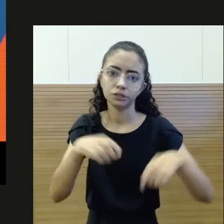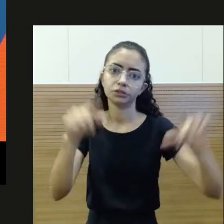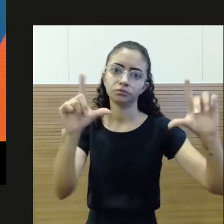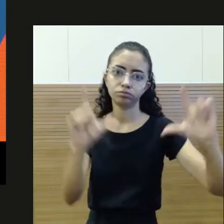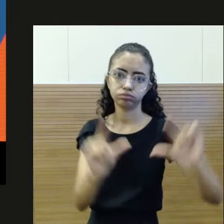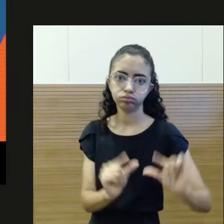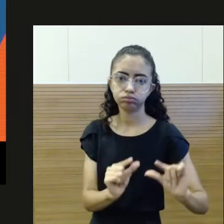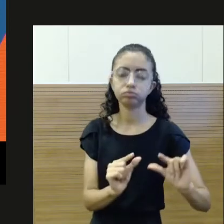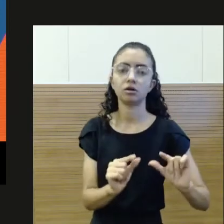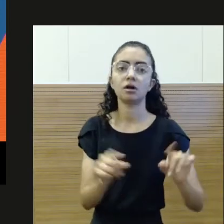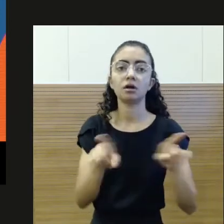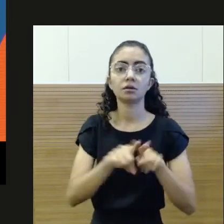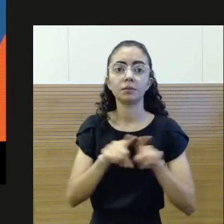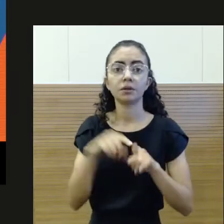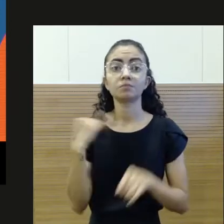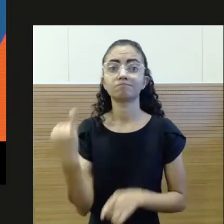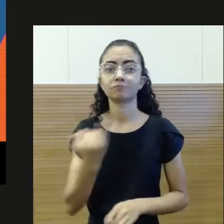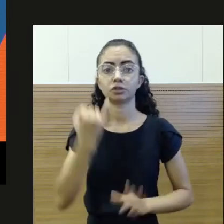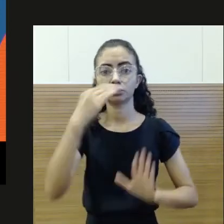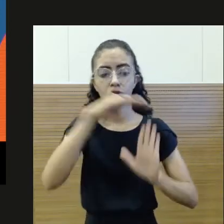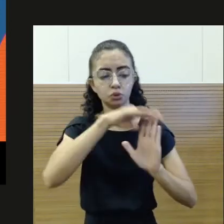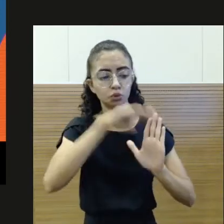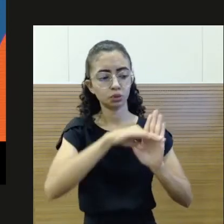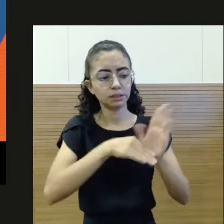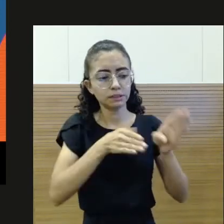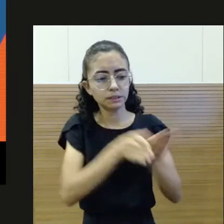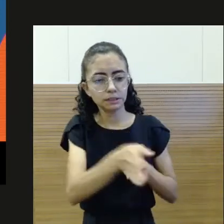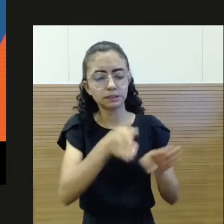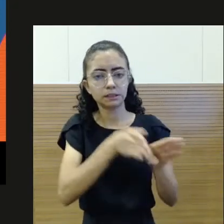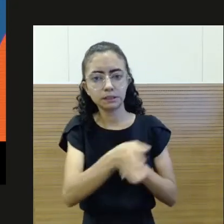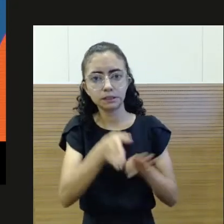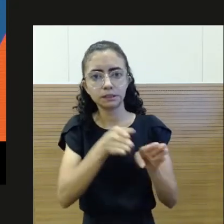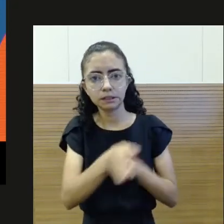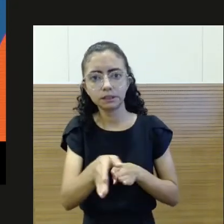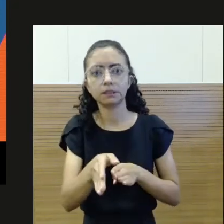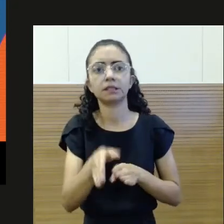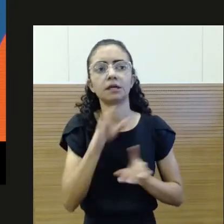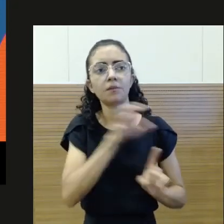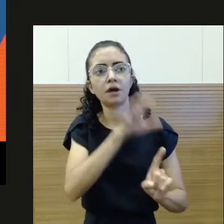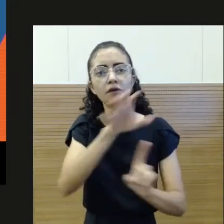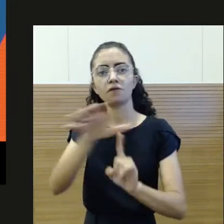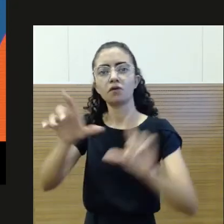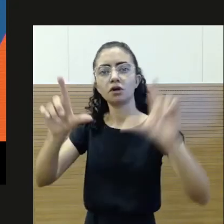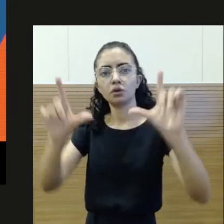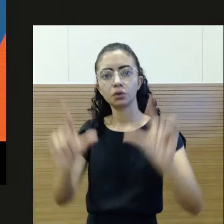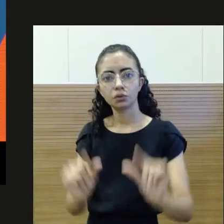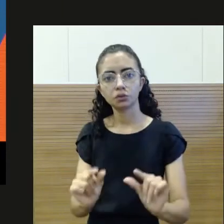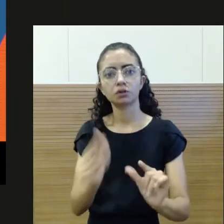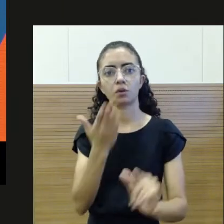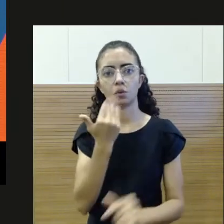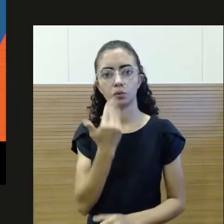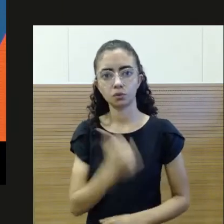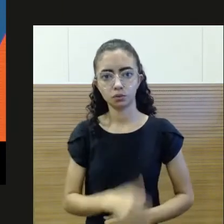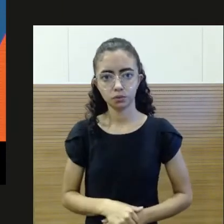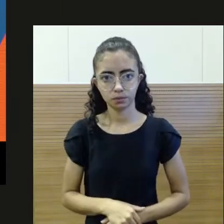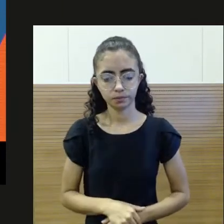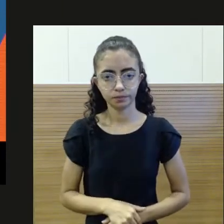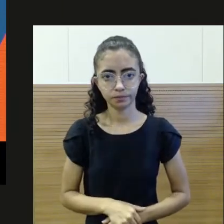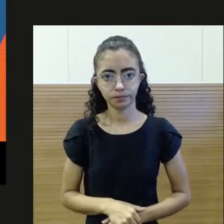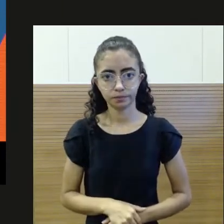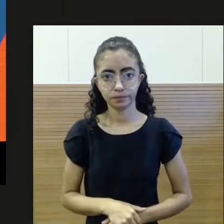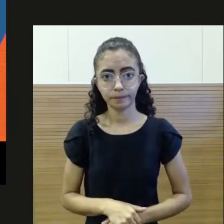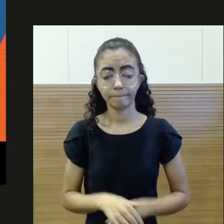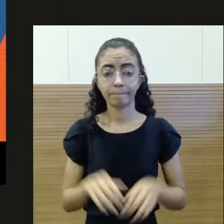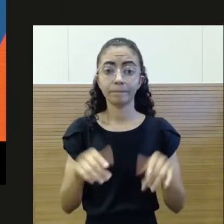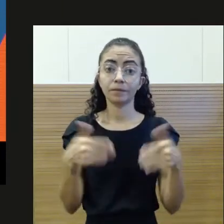a importância do guia nesse papel de redução da disponibilidade, do acesso, do consumo. Então, a gente vai